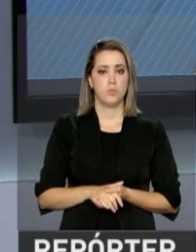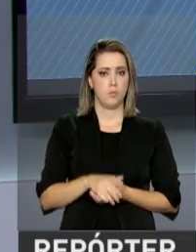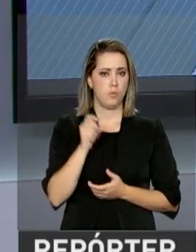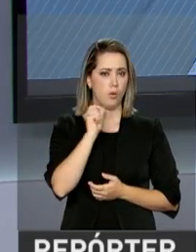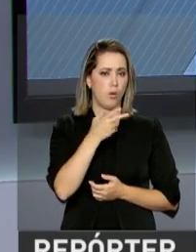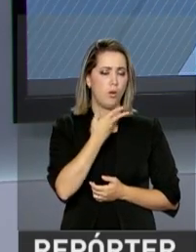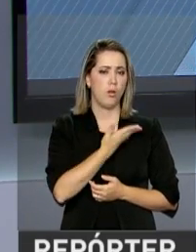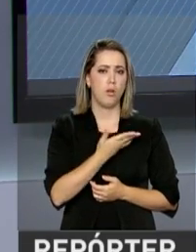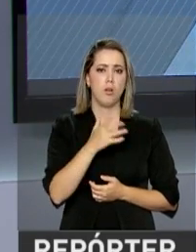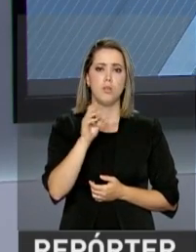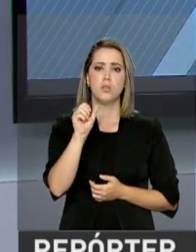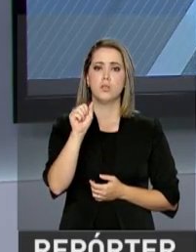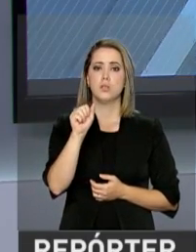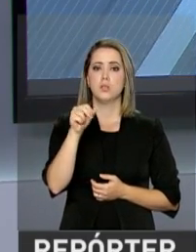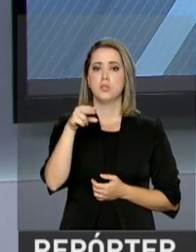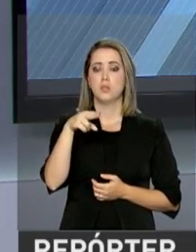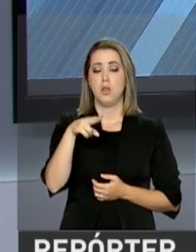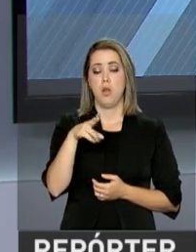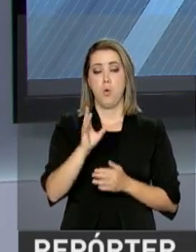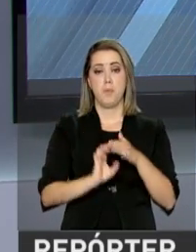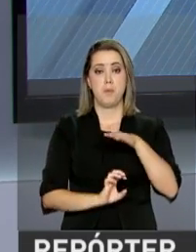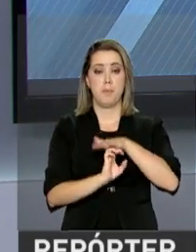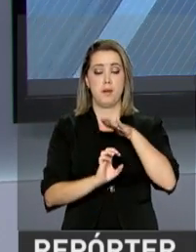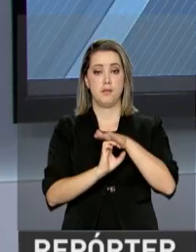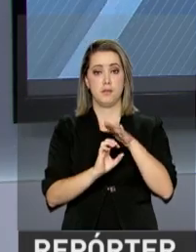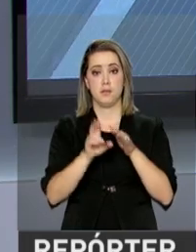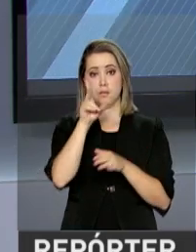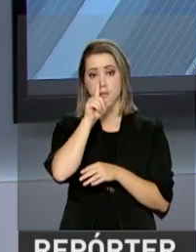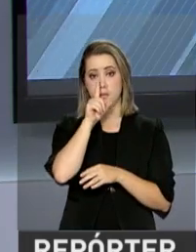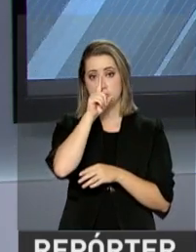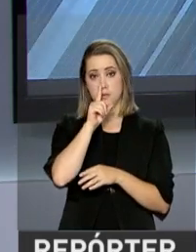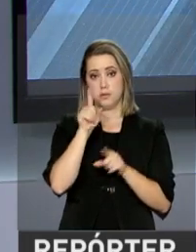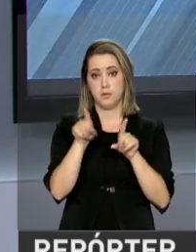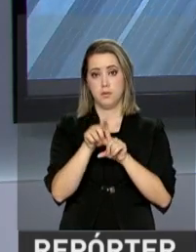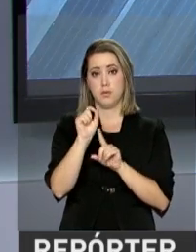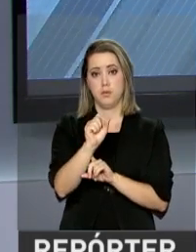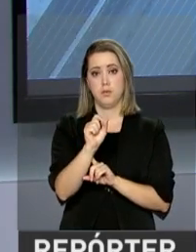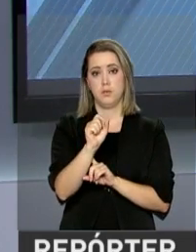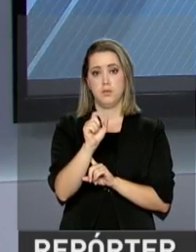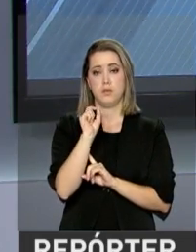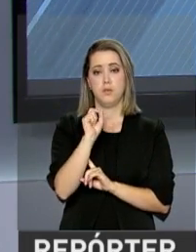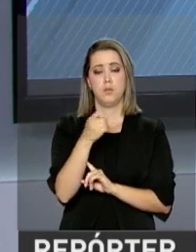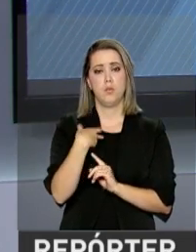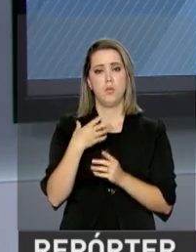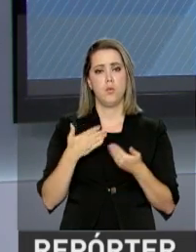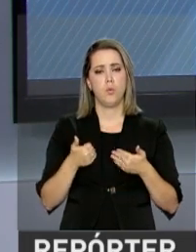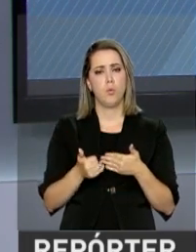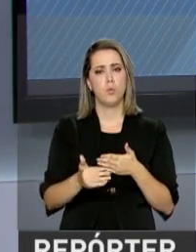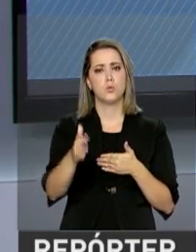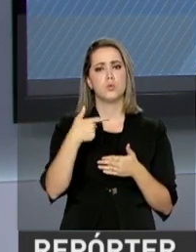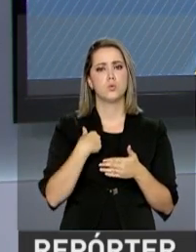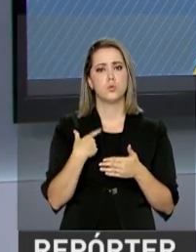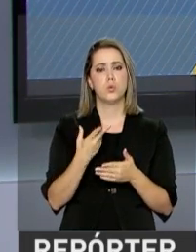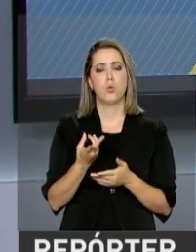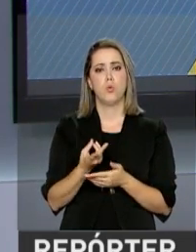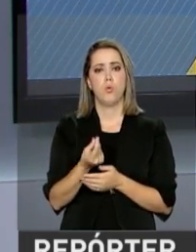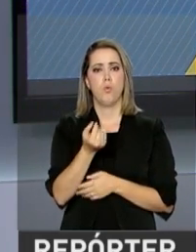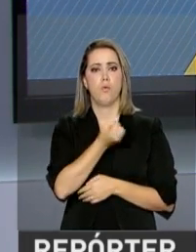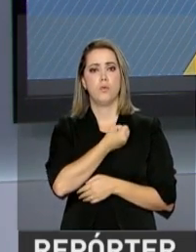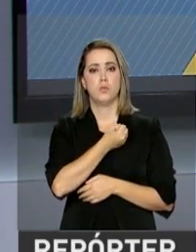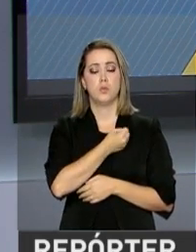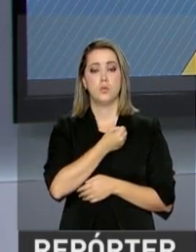Planalto Olha a agência de classificação de risco Fit ratings Manteve a nota de crédito do